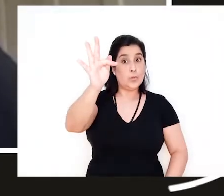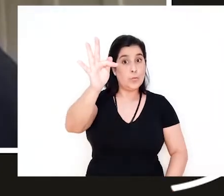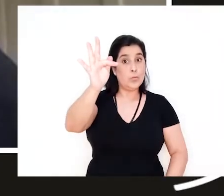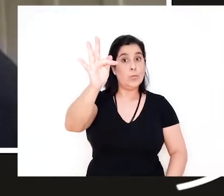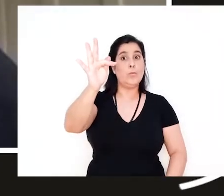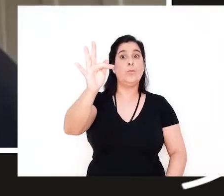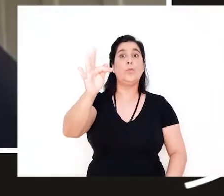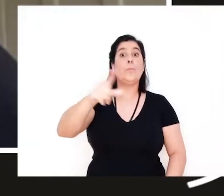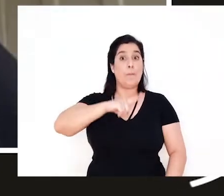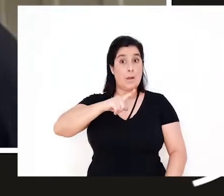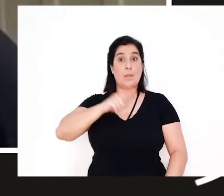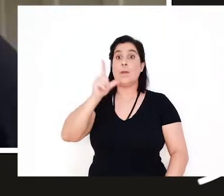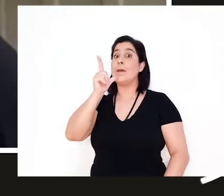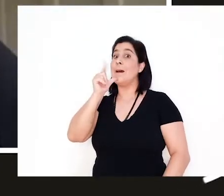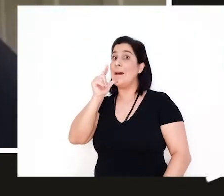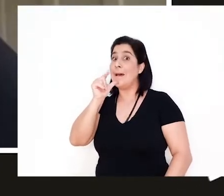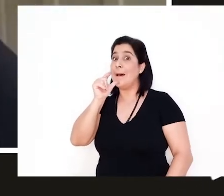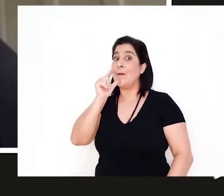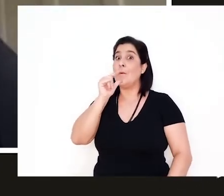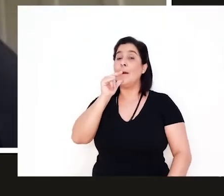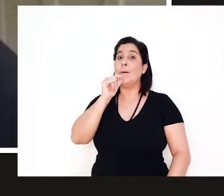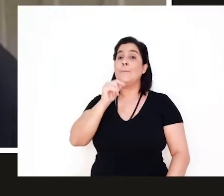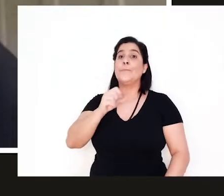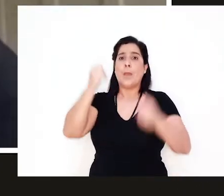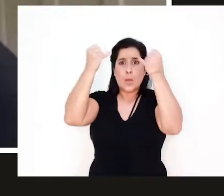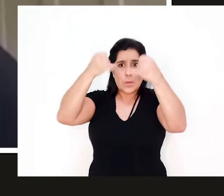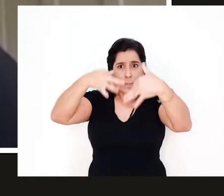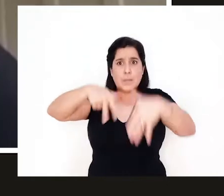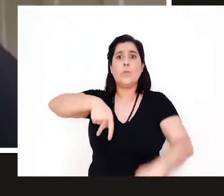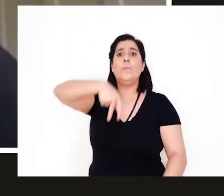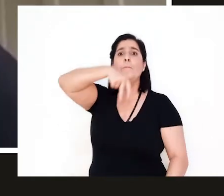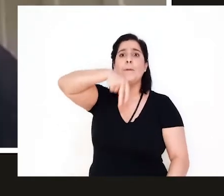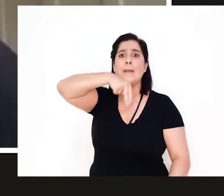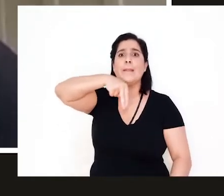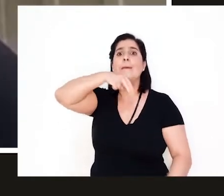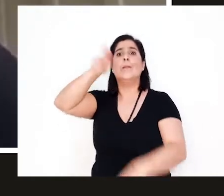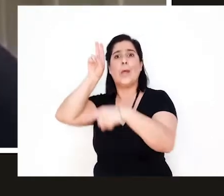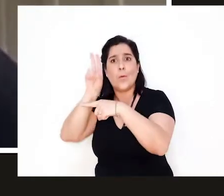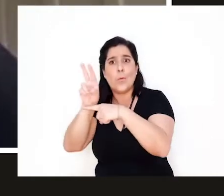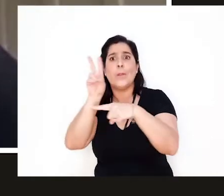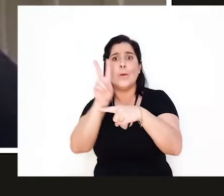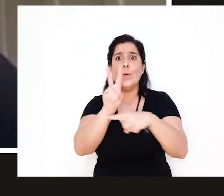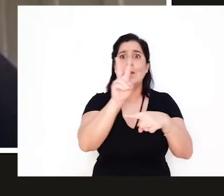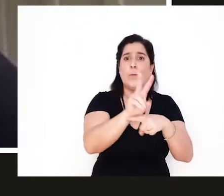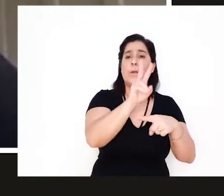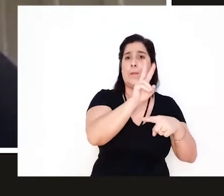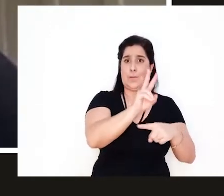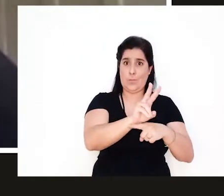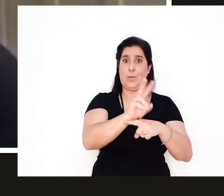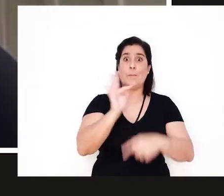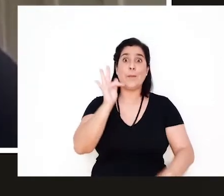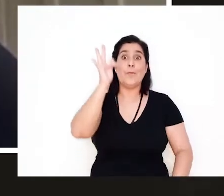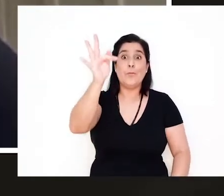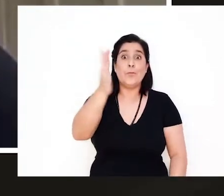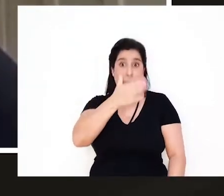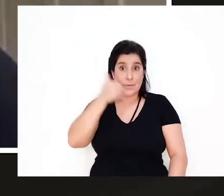cuidar. Então, o que eu gostaria que minha neta aprendesse é isso, ter cuidado daquilo que é bem para você mesmo, daquilo que traz o benefício para o seu futuro,